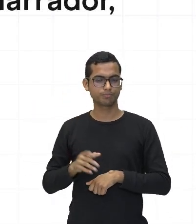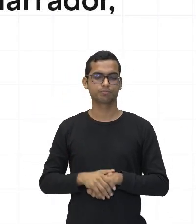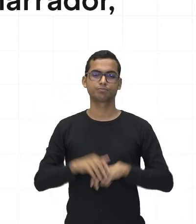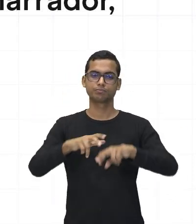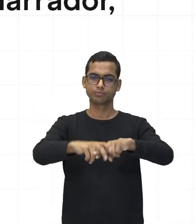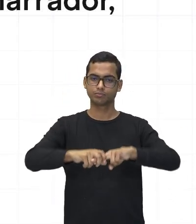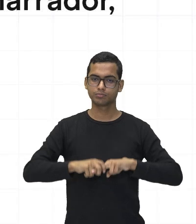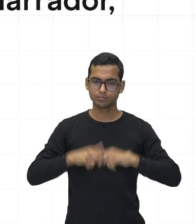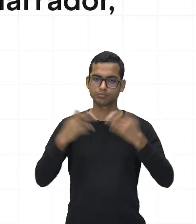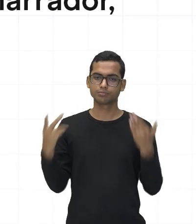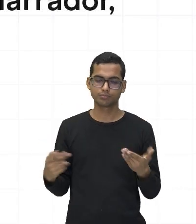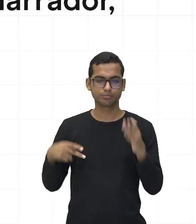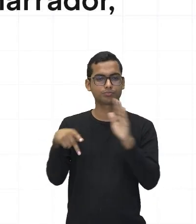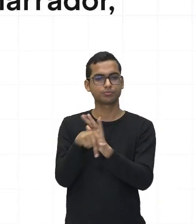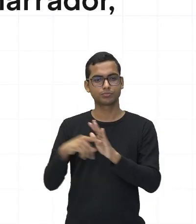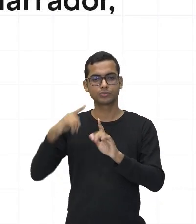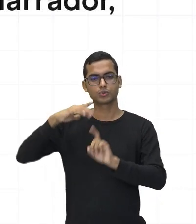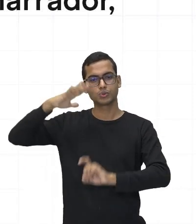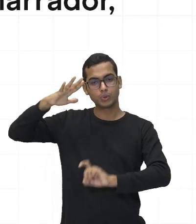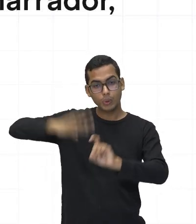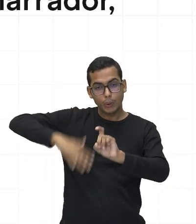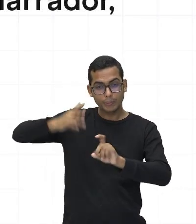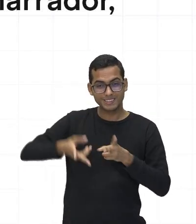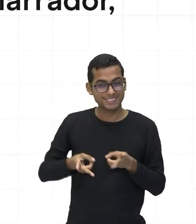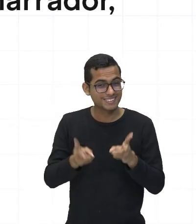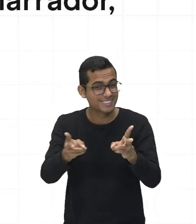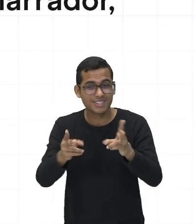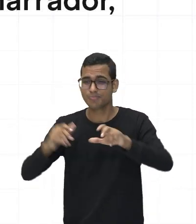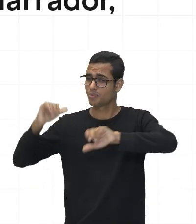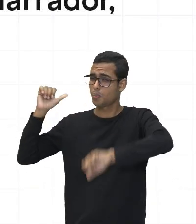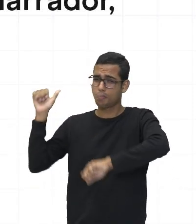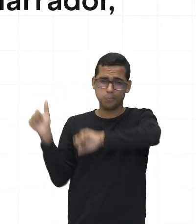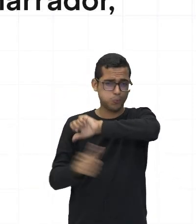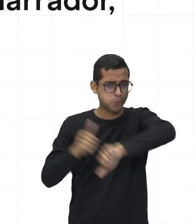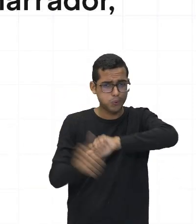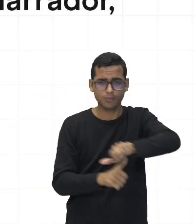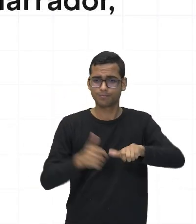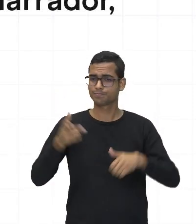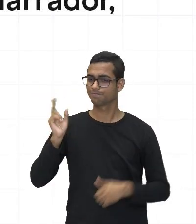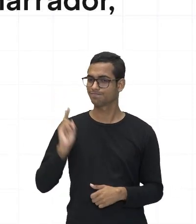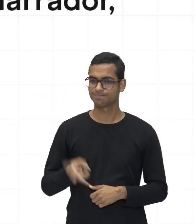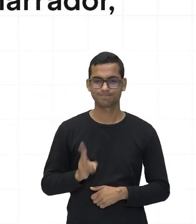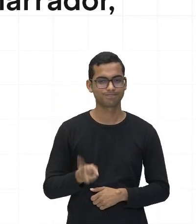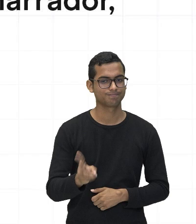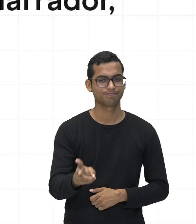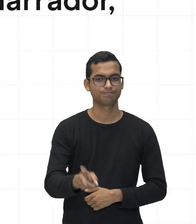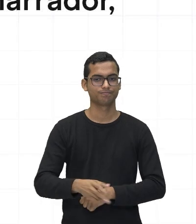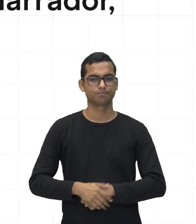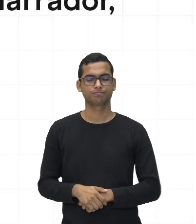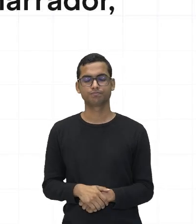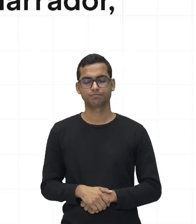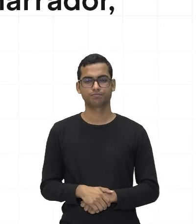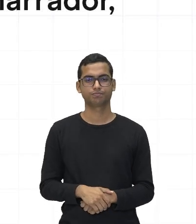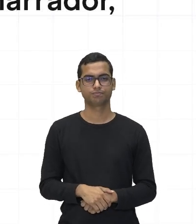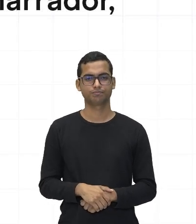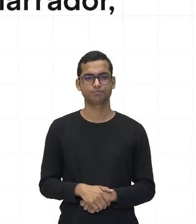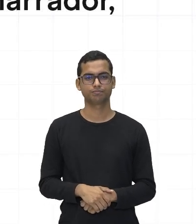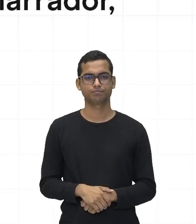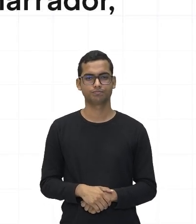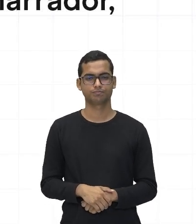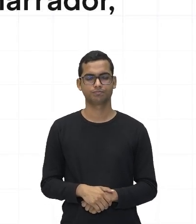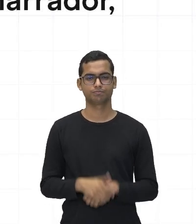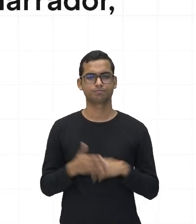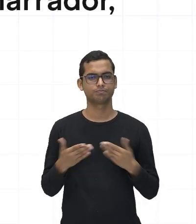Por essa razão, os mitos são sempre modificados. O que quer dizer isso?